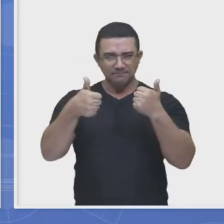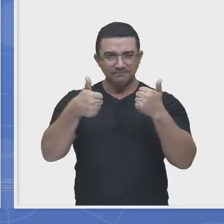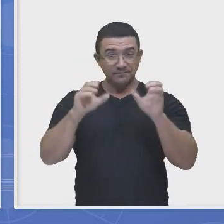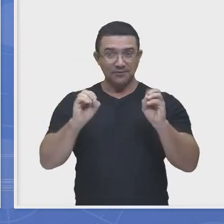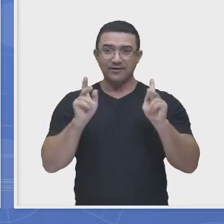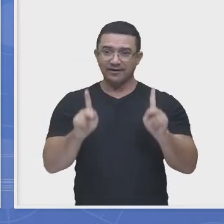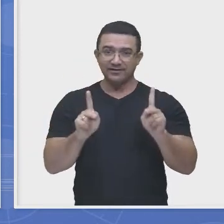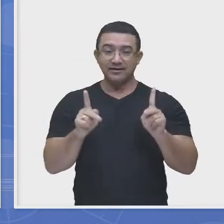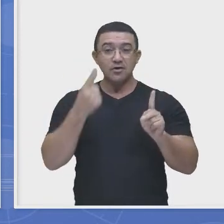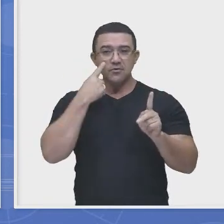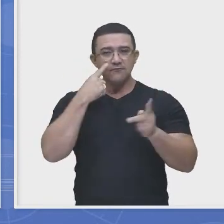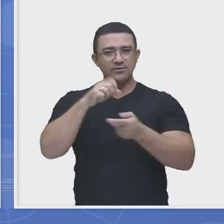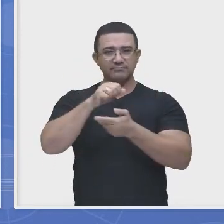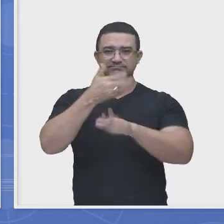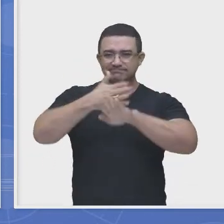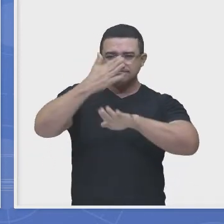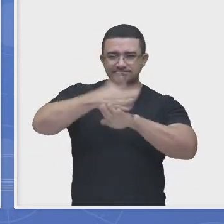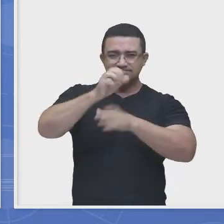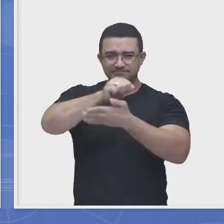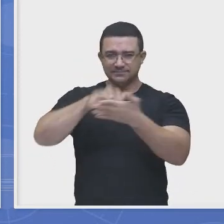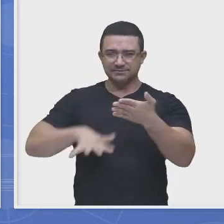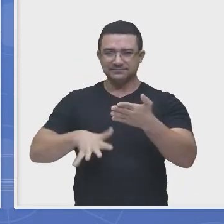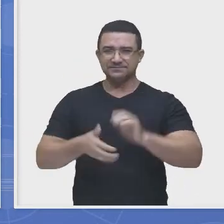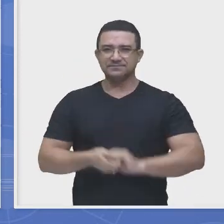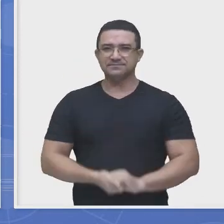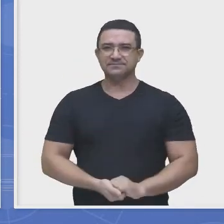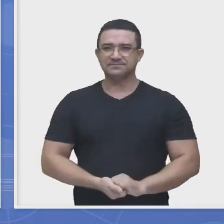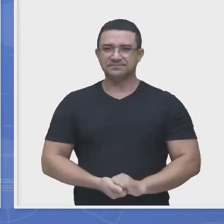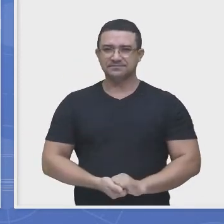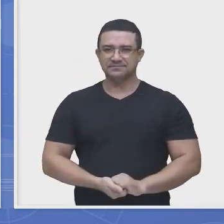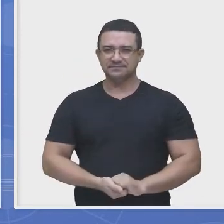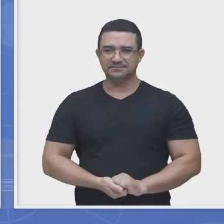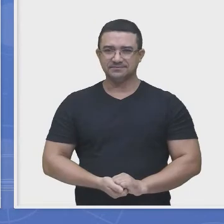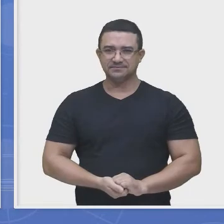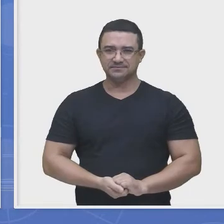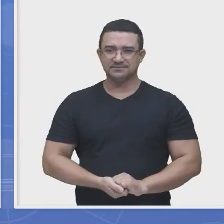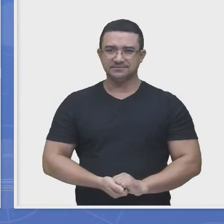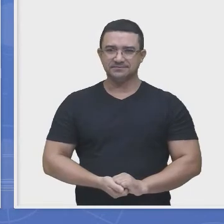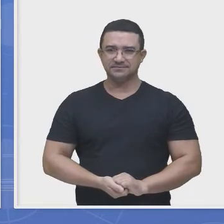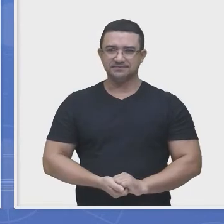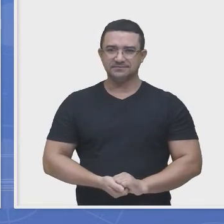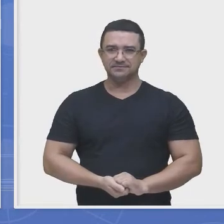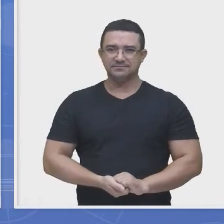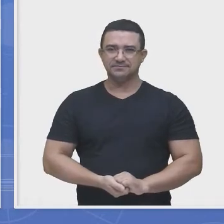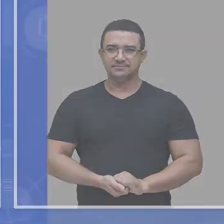Então, vamos ao nosso exercício, está na hora da nossa DLI.